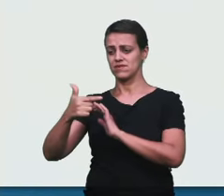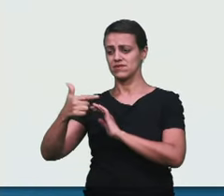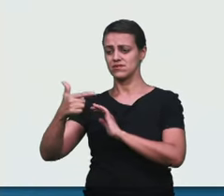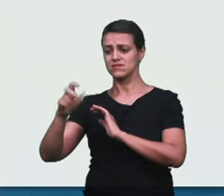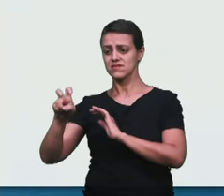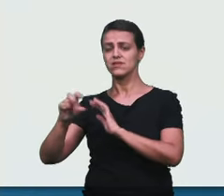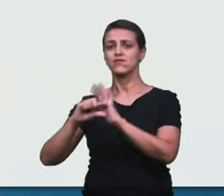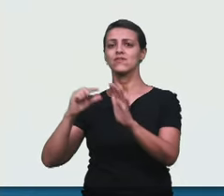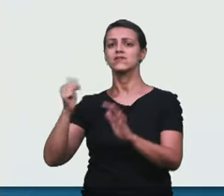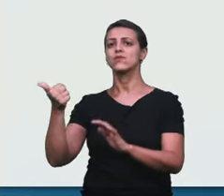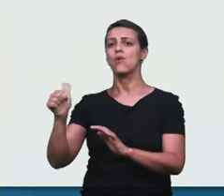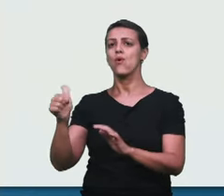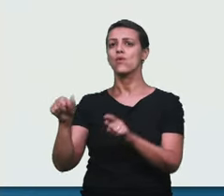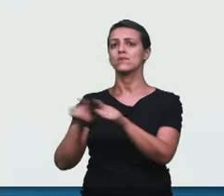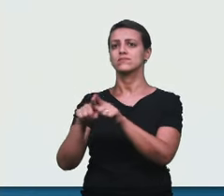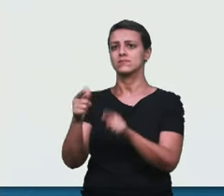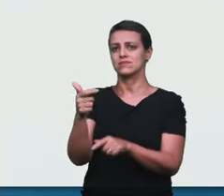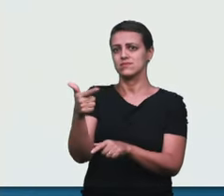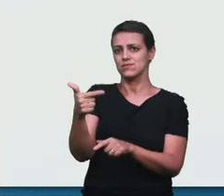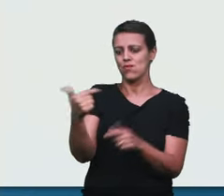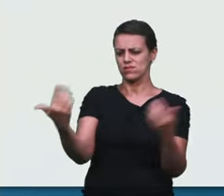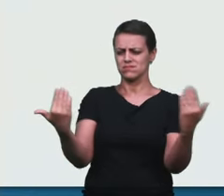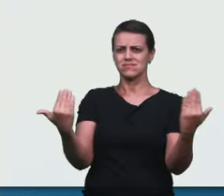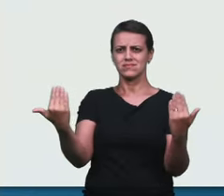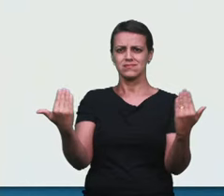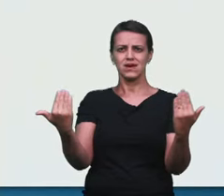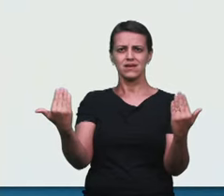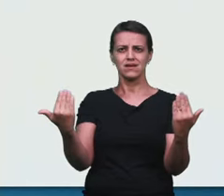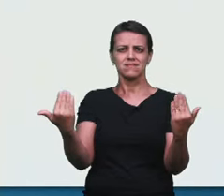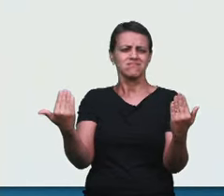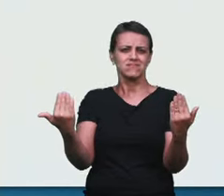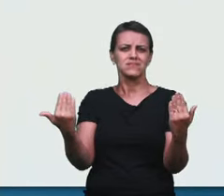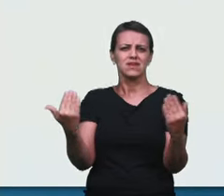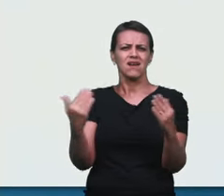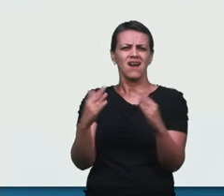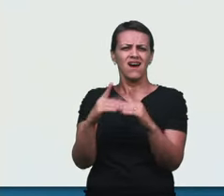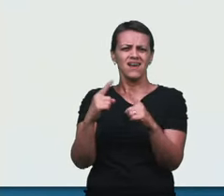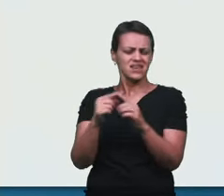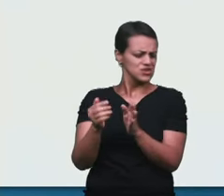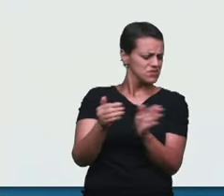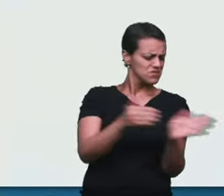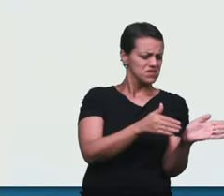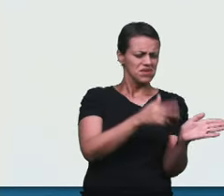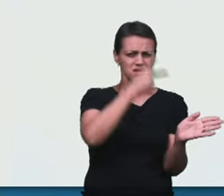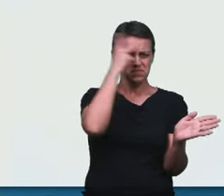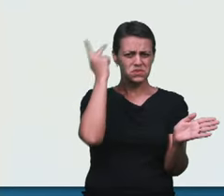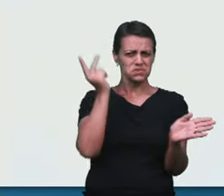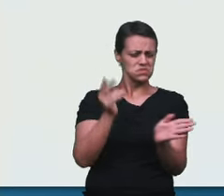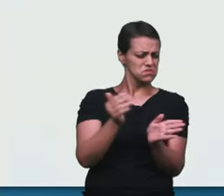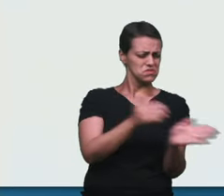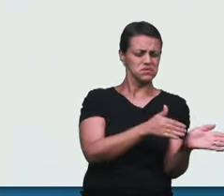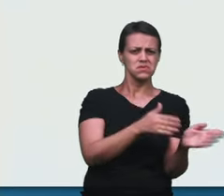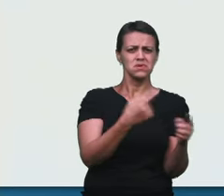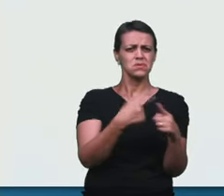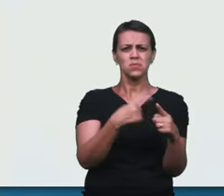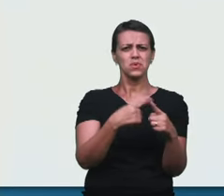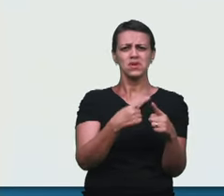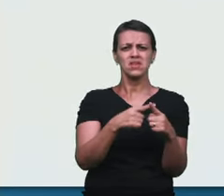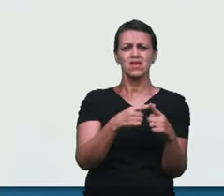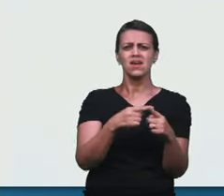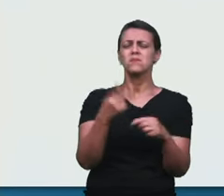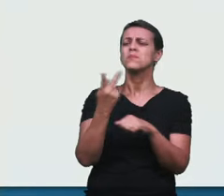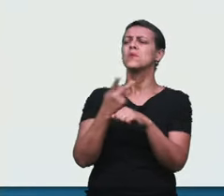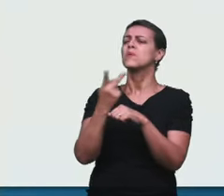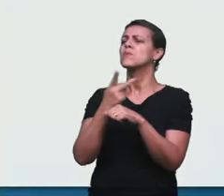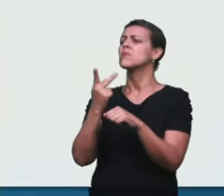12, por que a igreja infiel buscou o amado e não o achou? Chamou-o e não lhe respondeu.